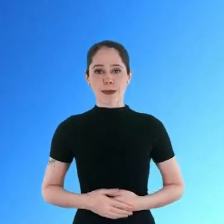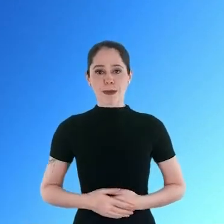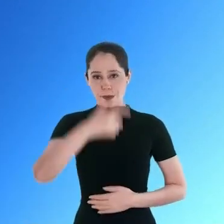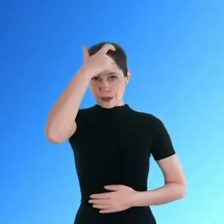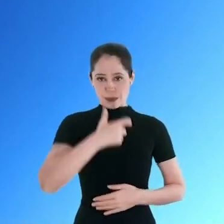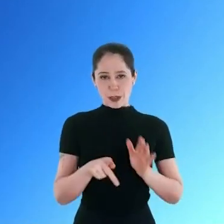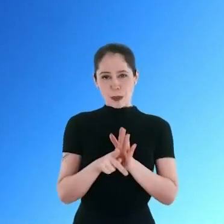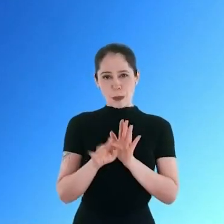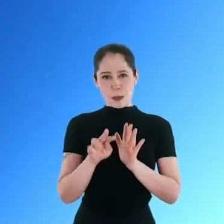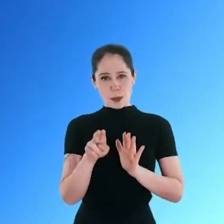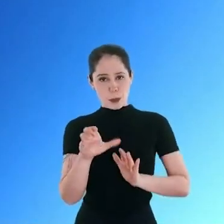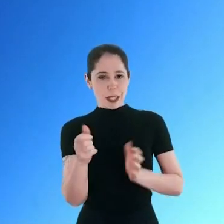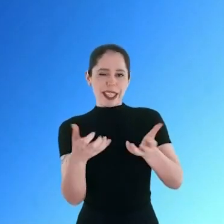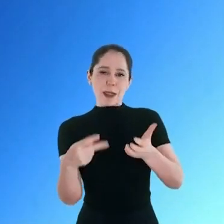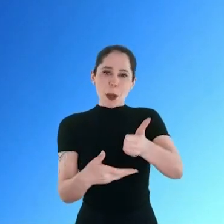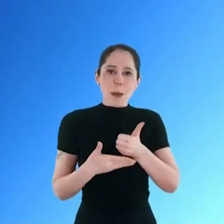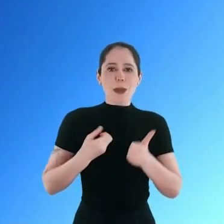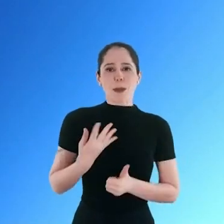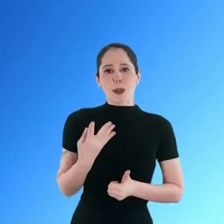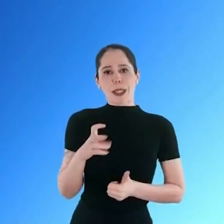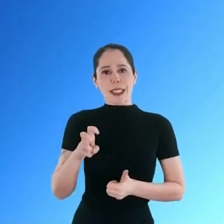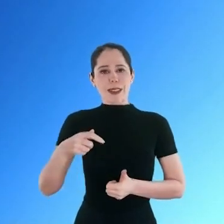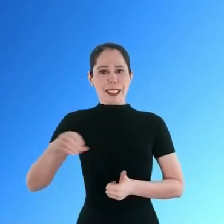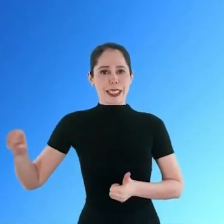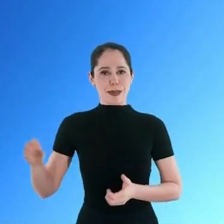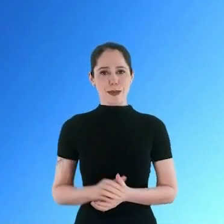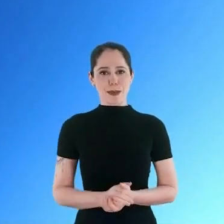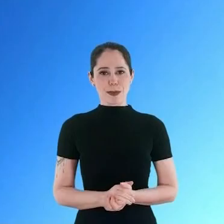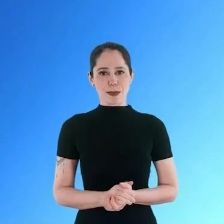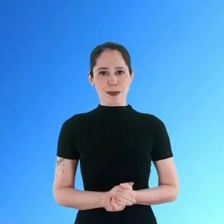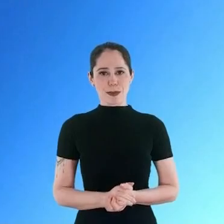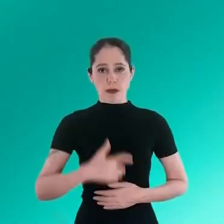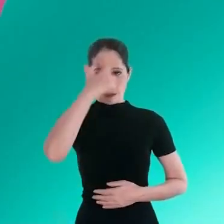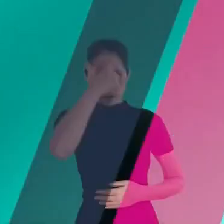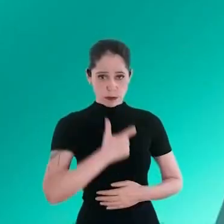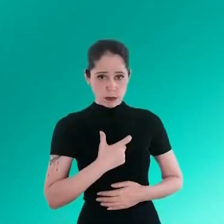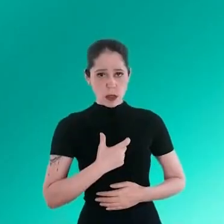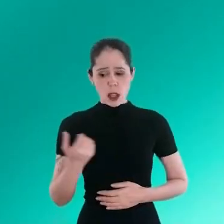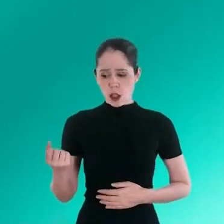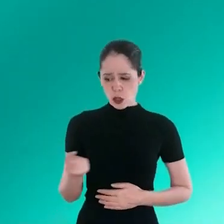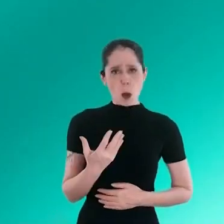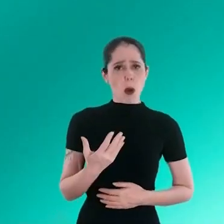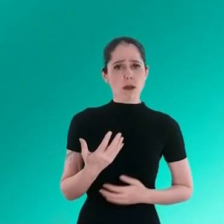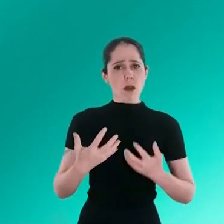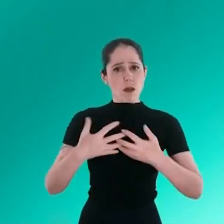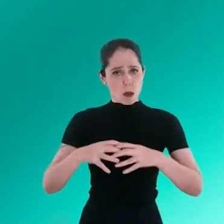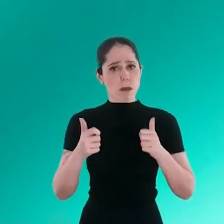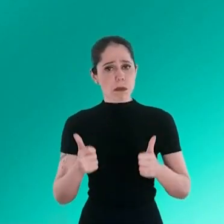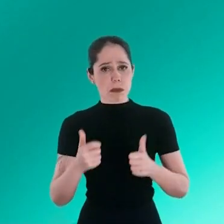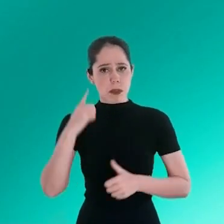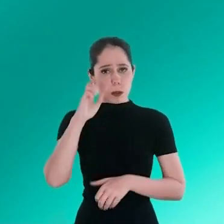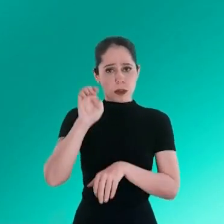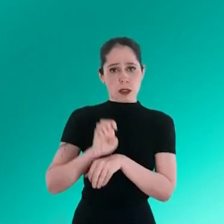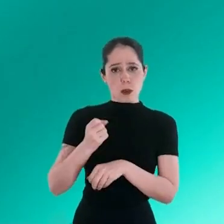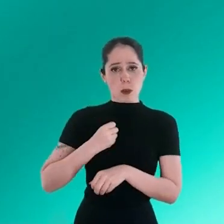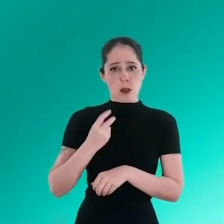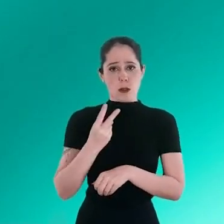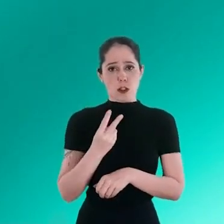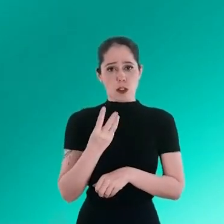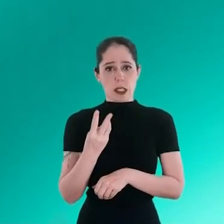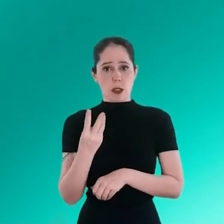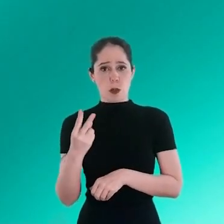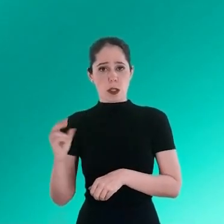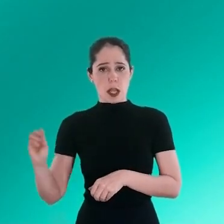45888. Eu sou Darlene da Tuca e conto contigo, 45700. Gessé Sangalli, a renovação que deu certo, deputado